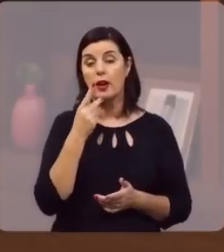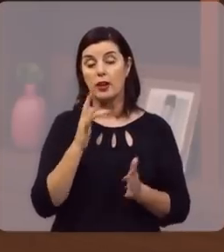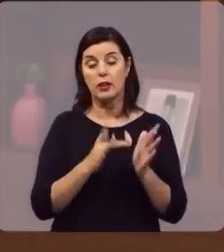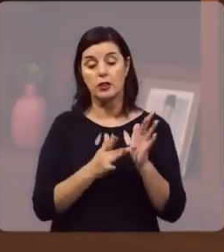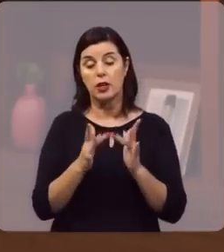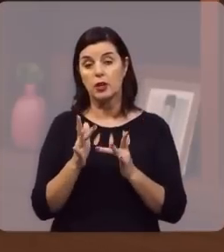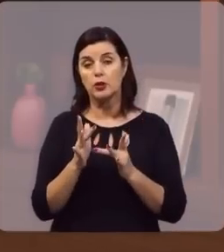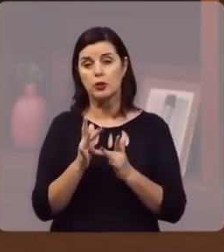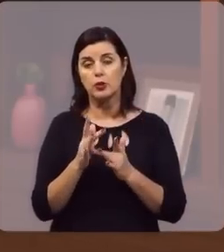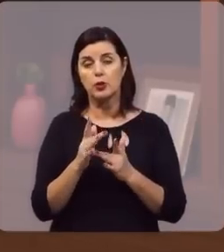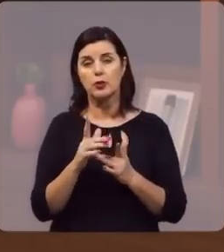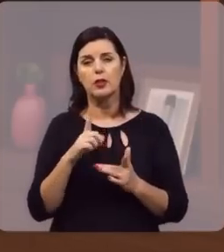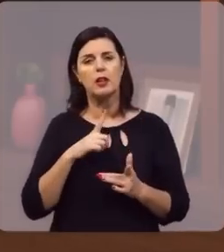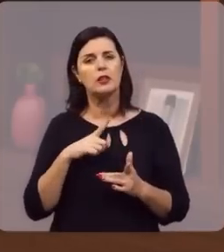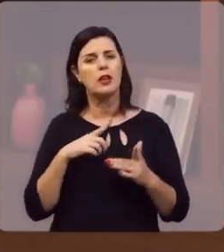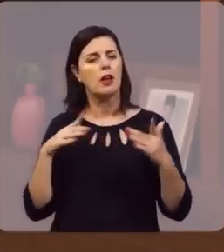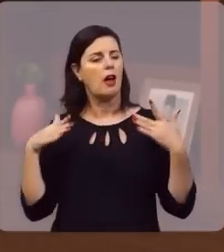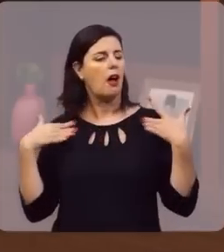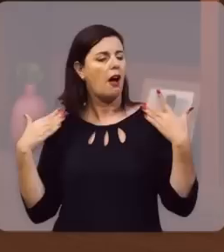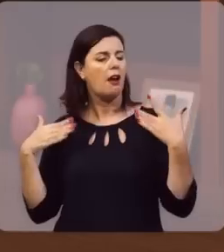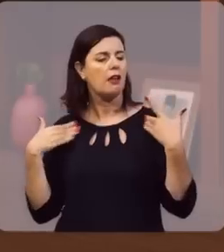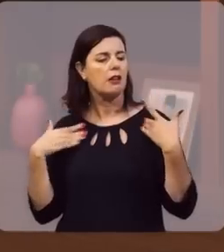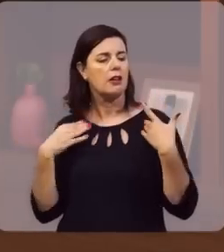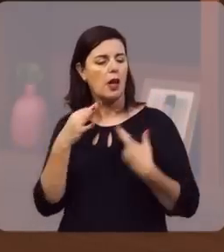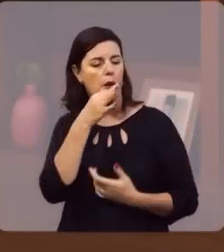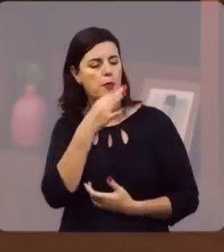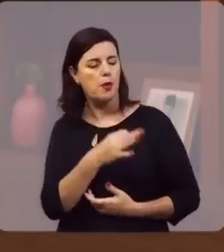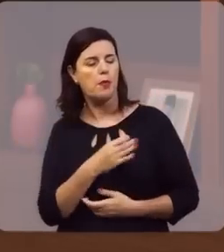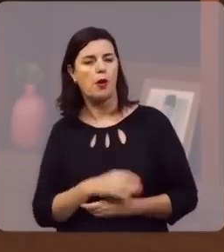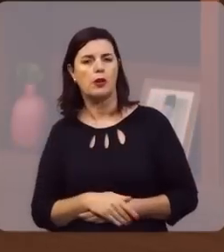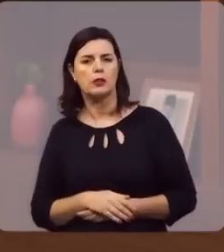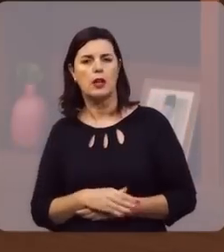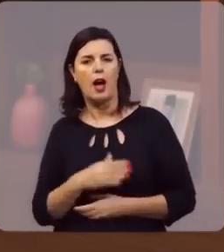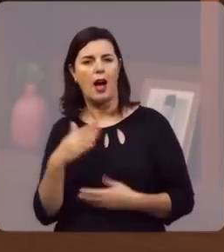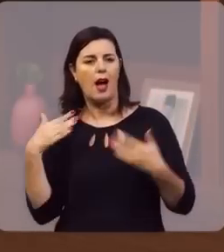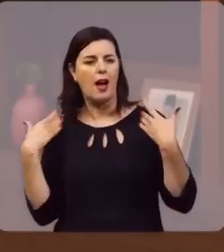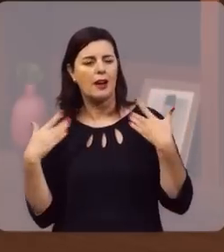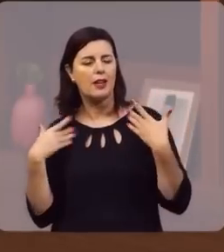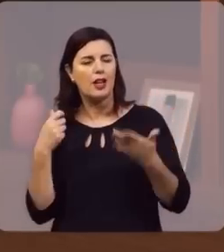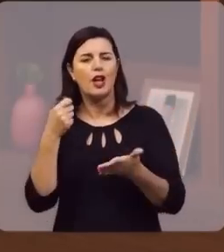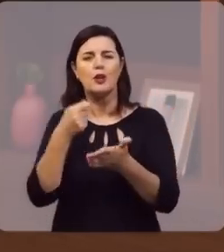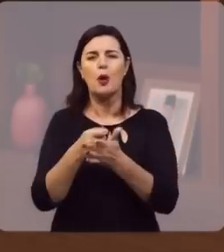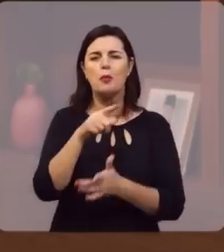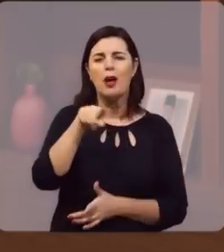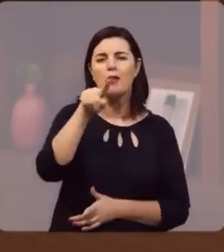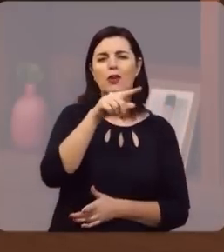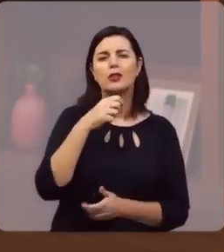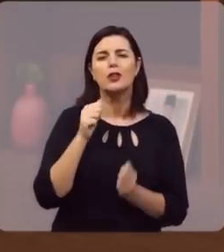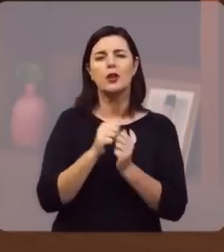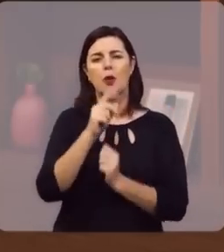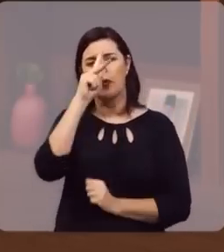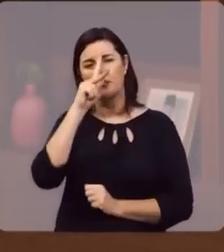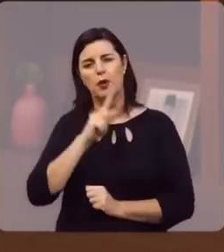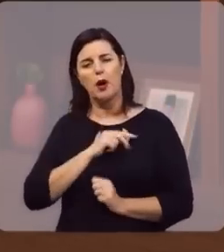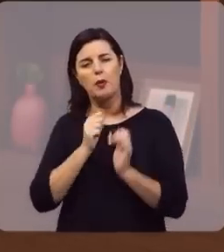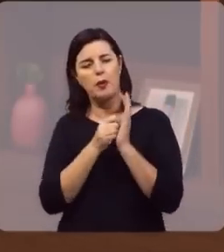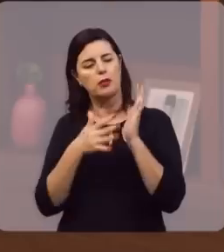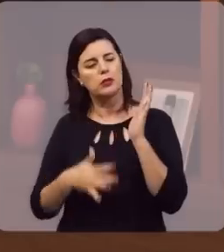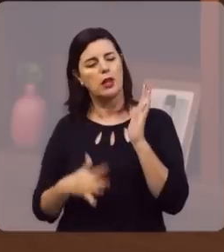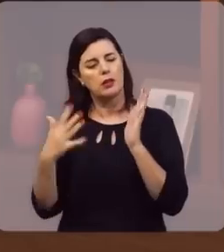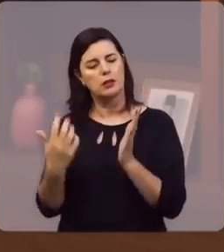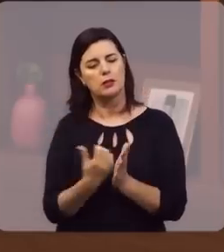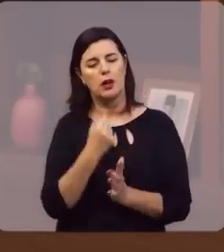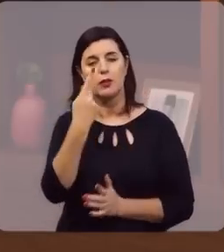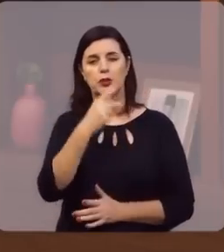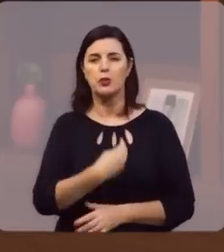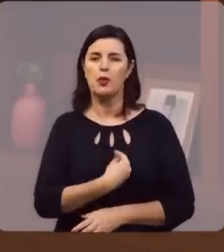não levou em conta a ignomínia da Cruz alegria de comprar você com seu sangue e de